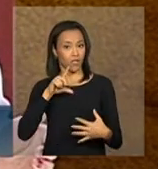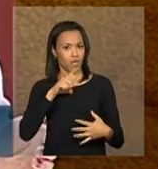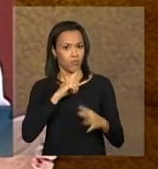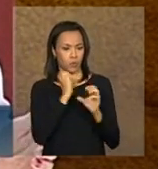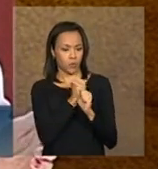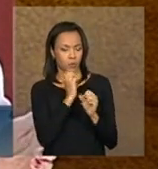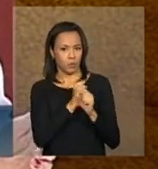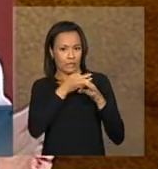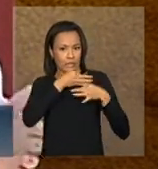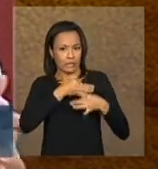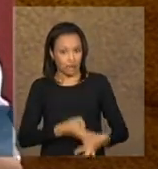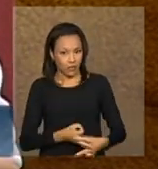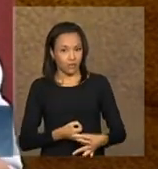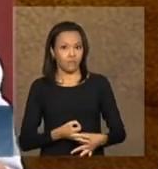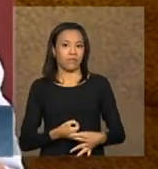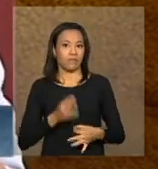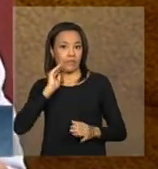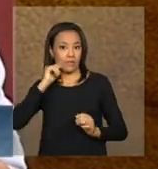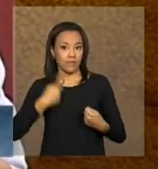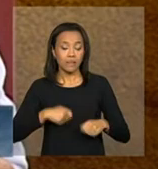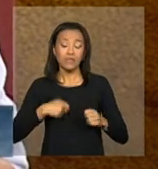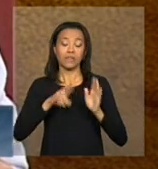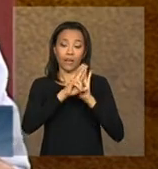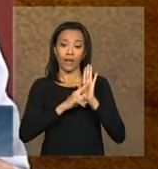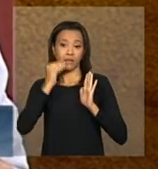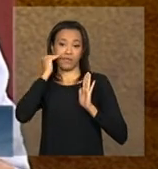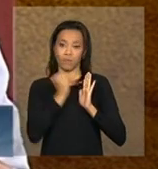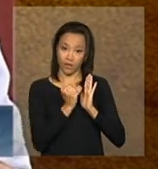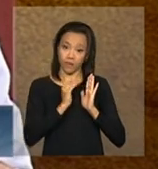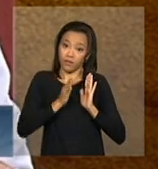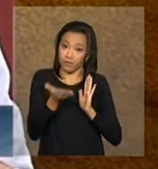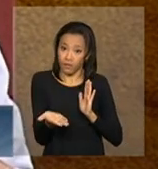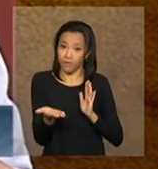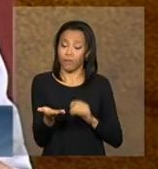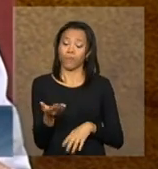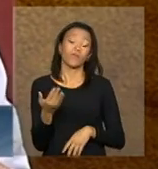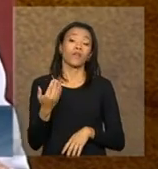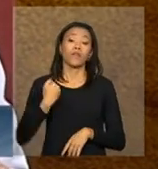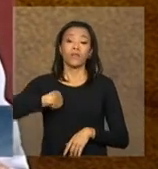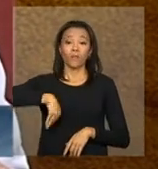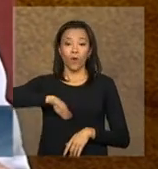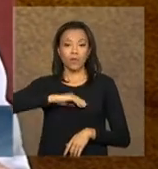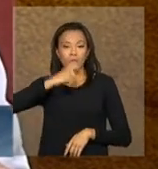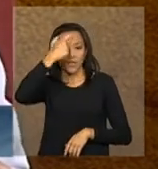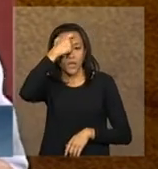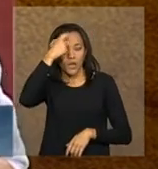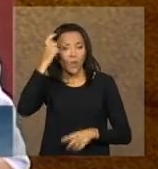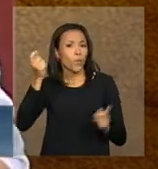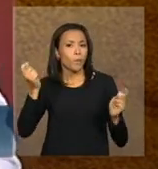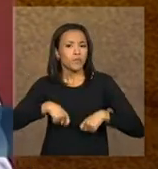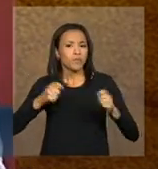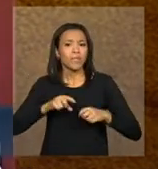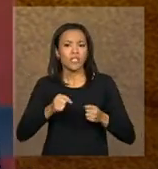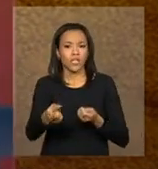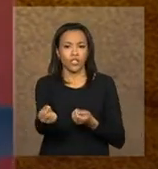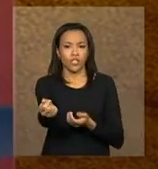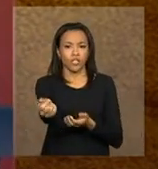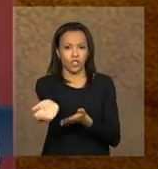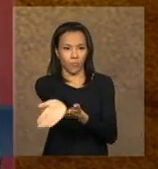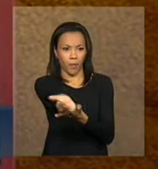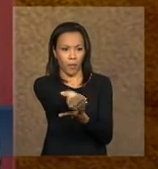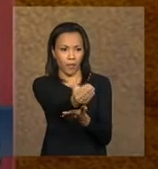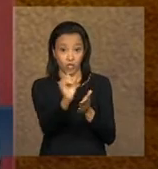que fechar, certo? Então, existe a nossa capacidade de arrecadação e existe uma previsão